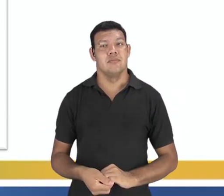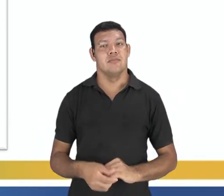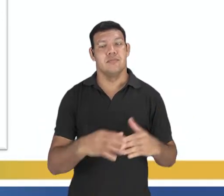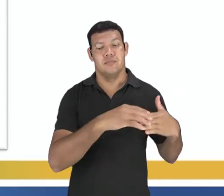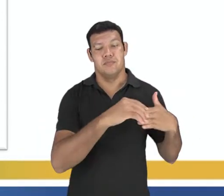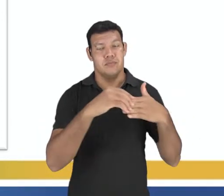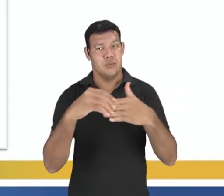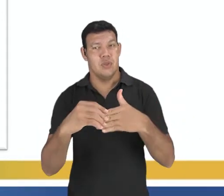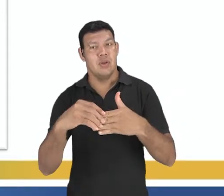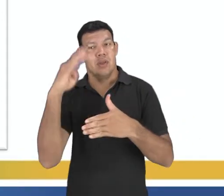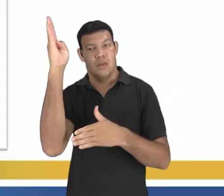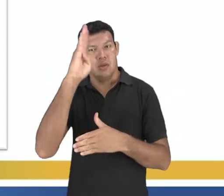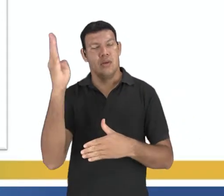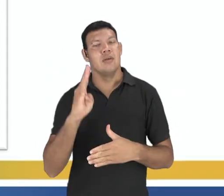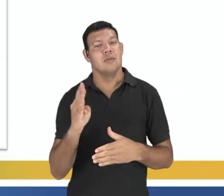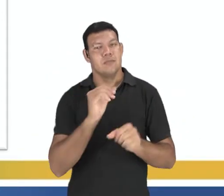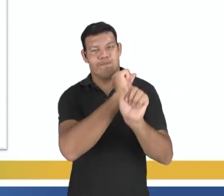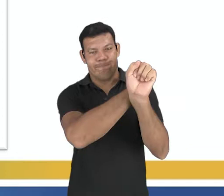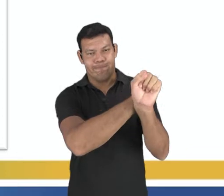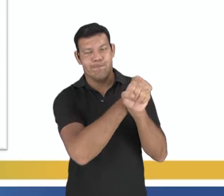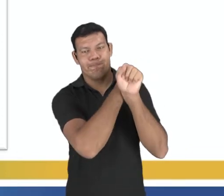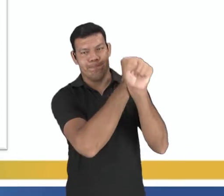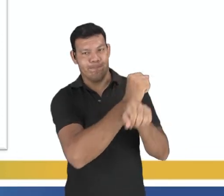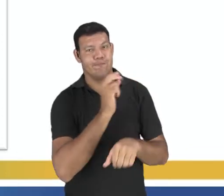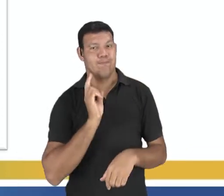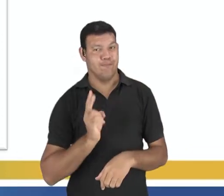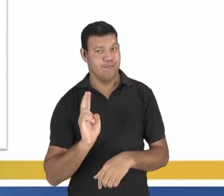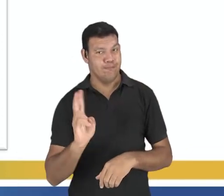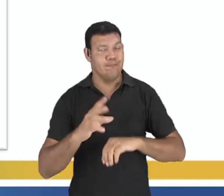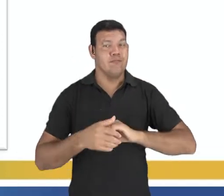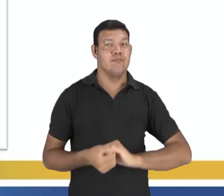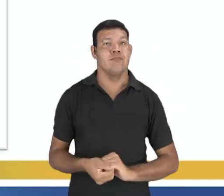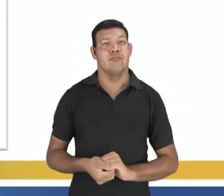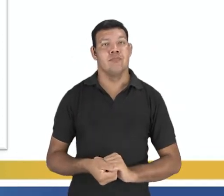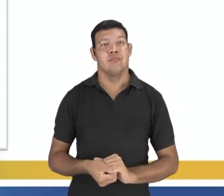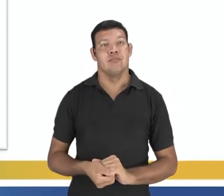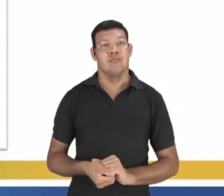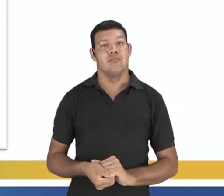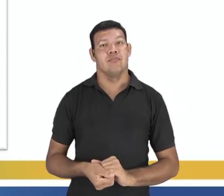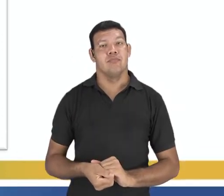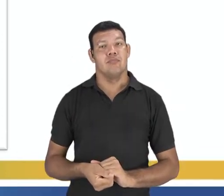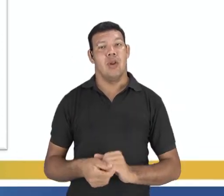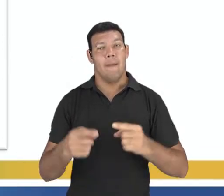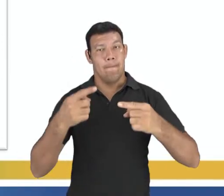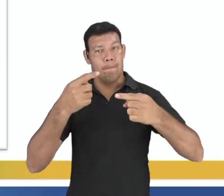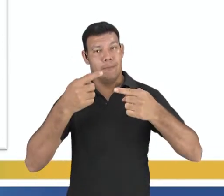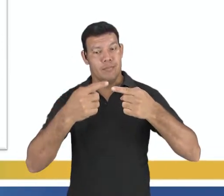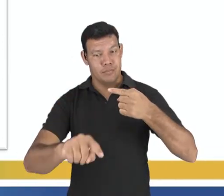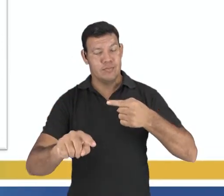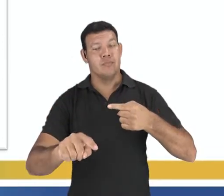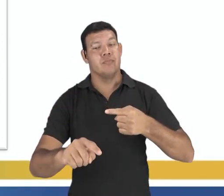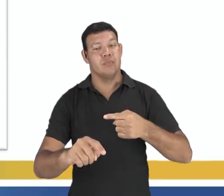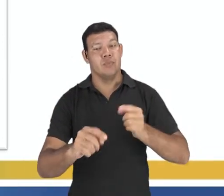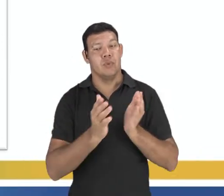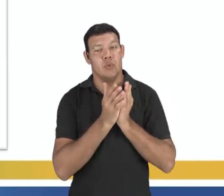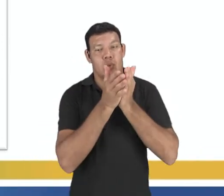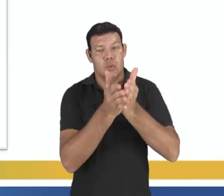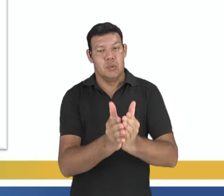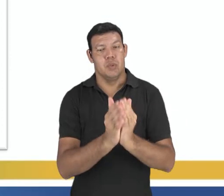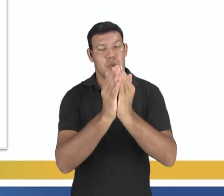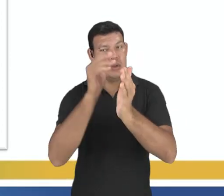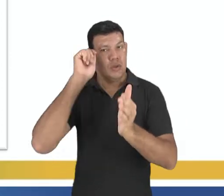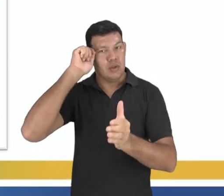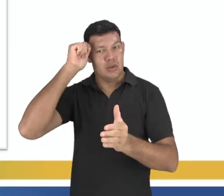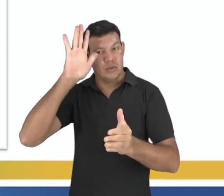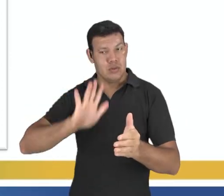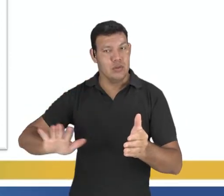o nosso território, mas a escravidão ainda continuava. Com a abolição do tráfico negreiro, imigrantes europeus adentraram no